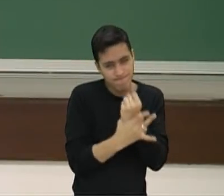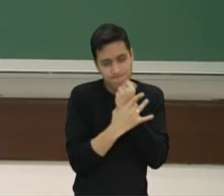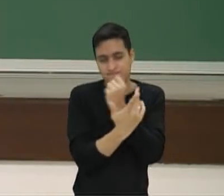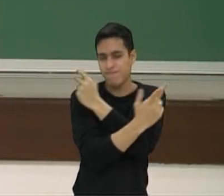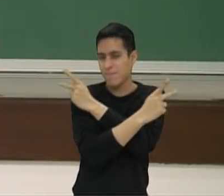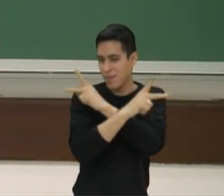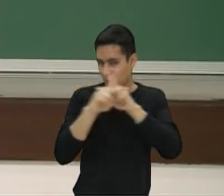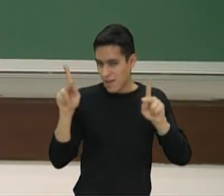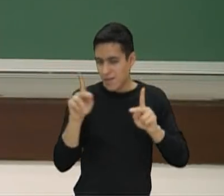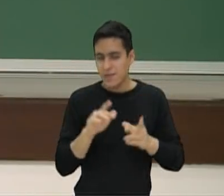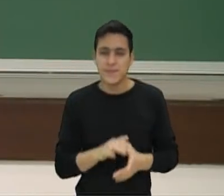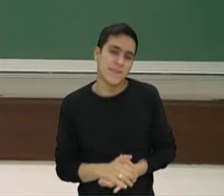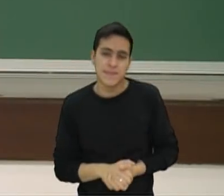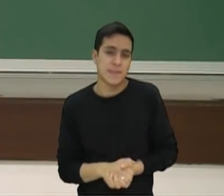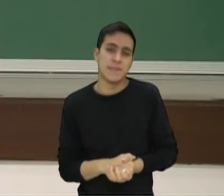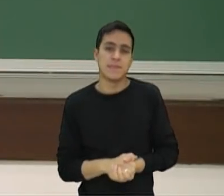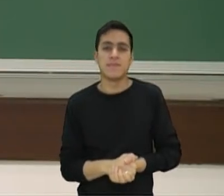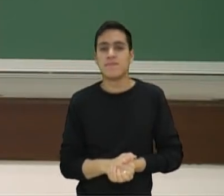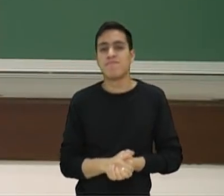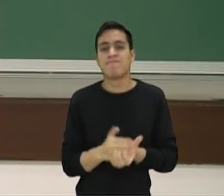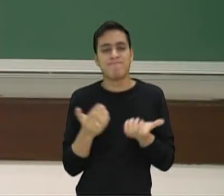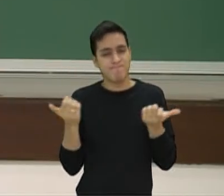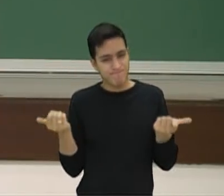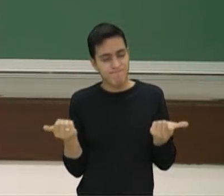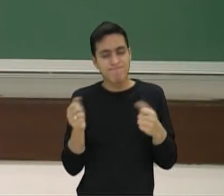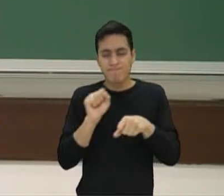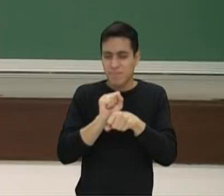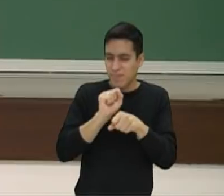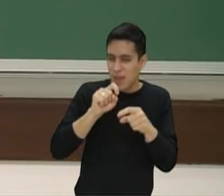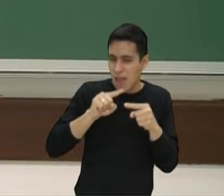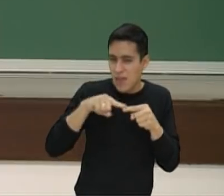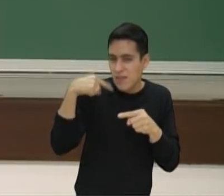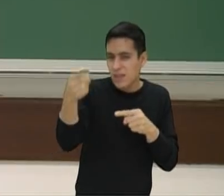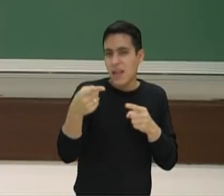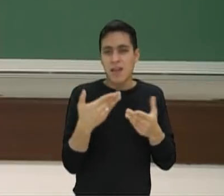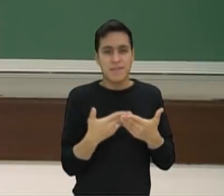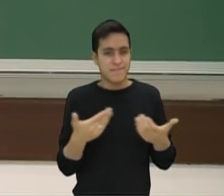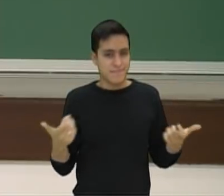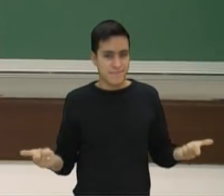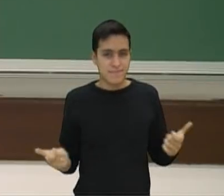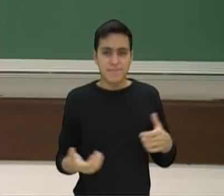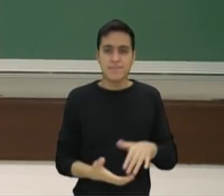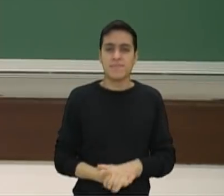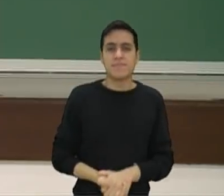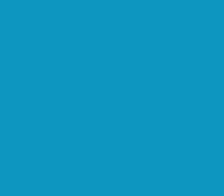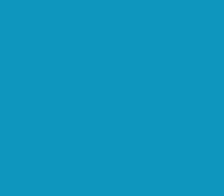sua presença estará garantida. Eu aguardo vocês na nossa próxima aula.